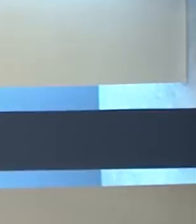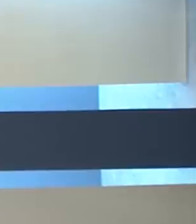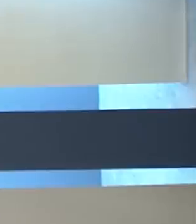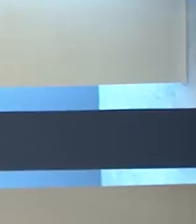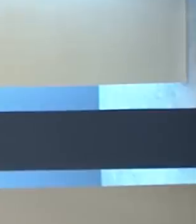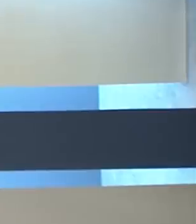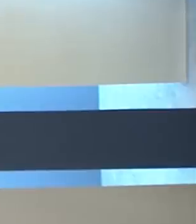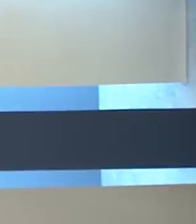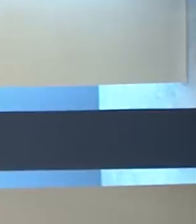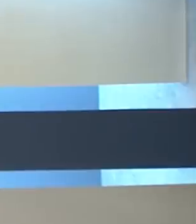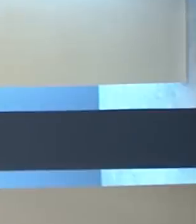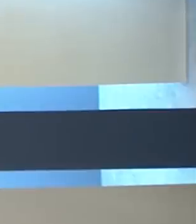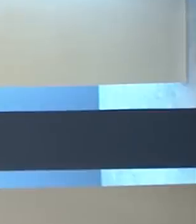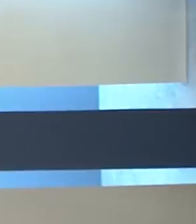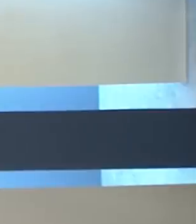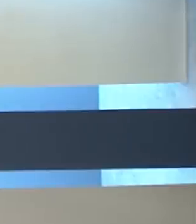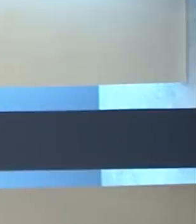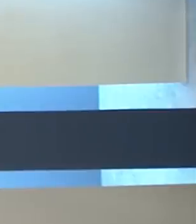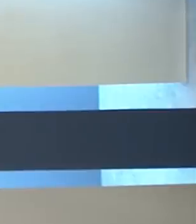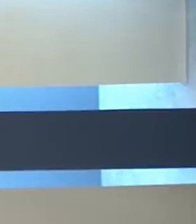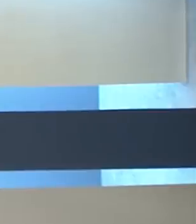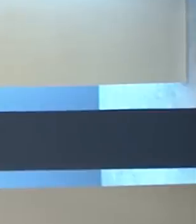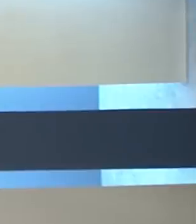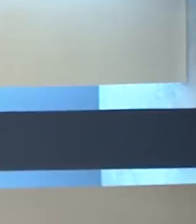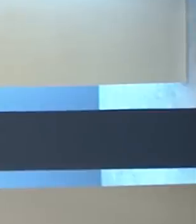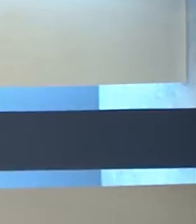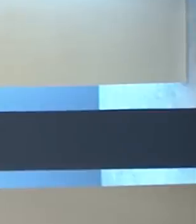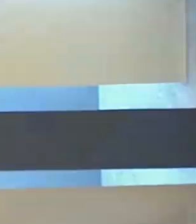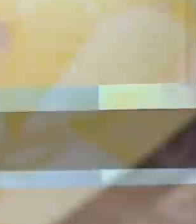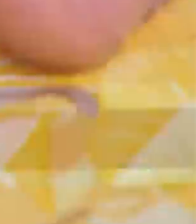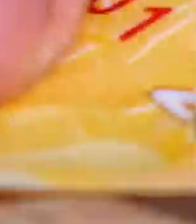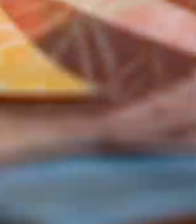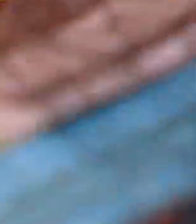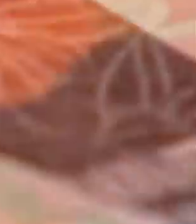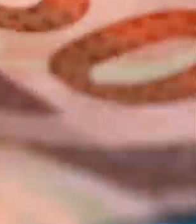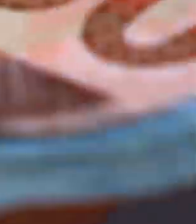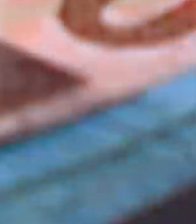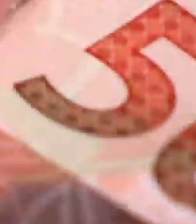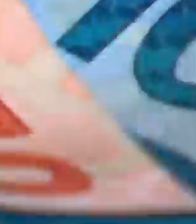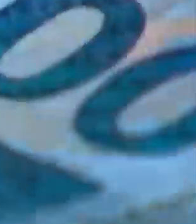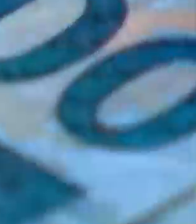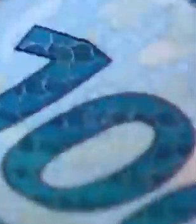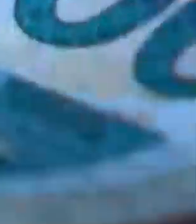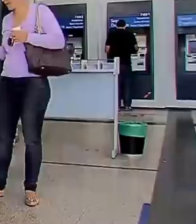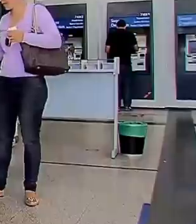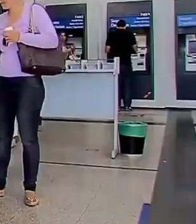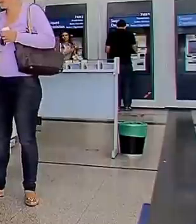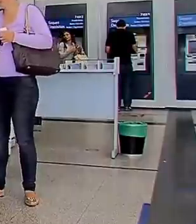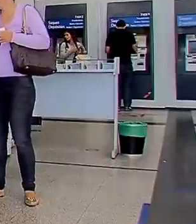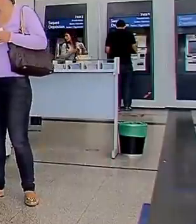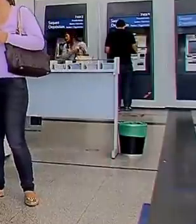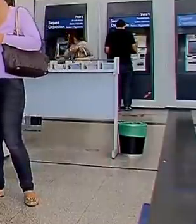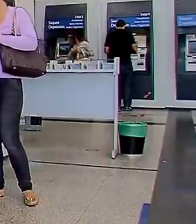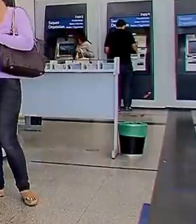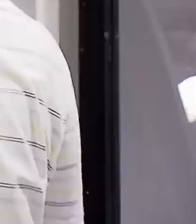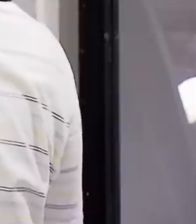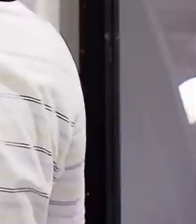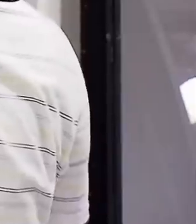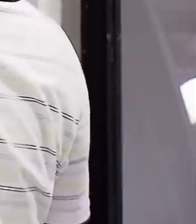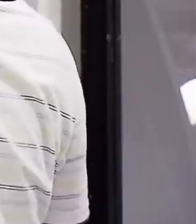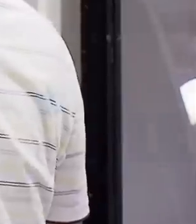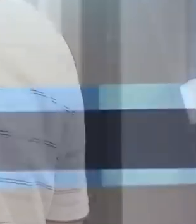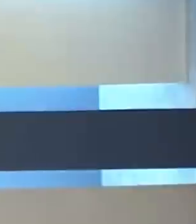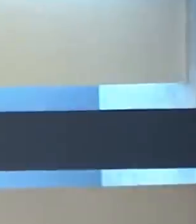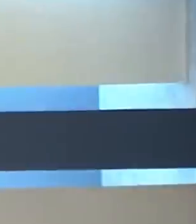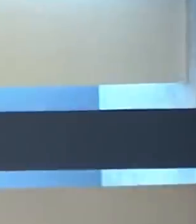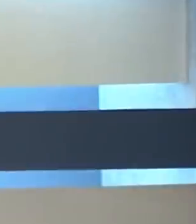o olá bom dia começa hoje o pagamento do auxílio emergencial de 600 reais